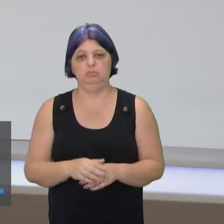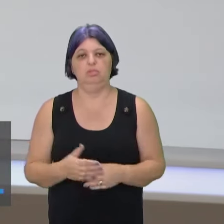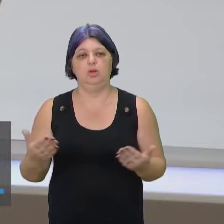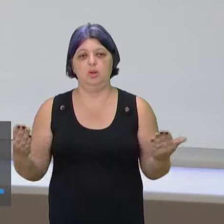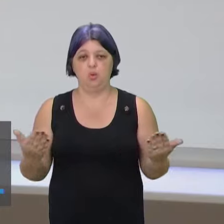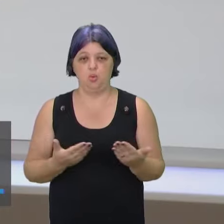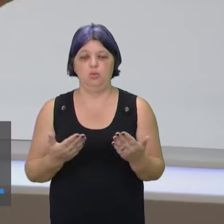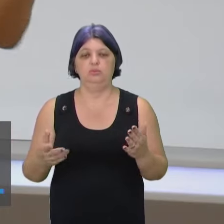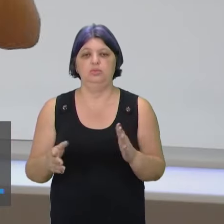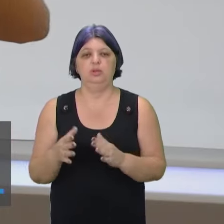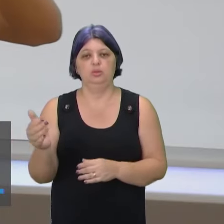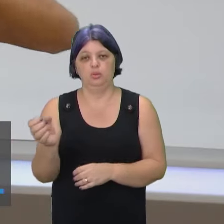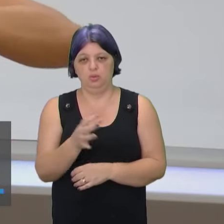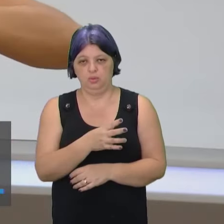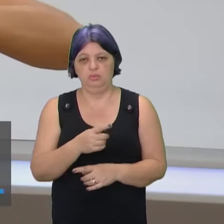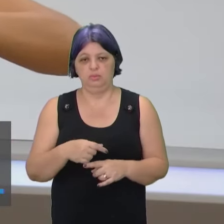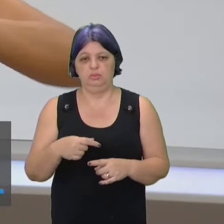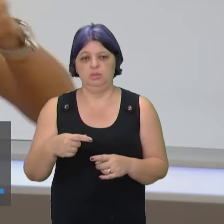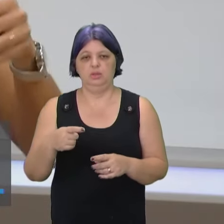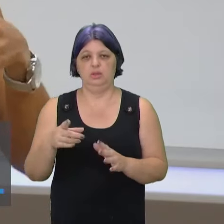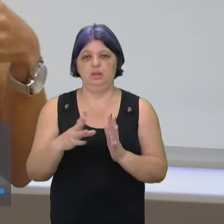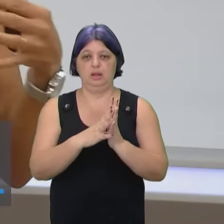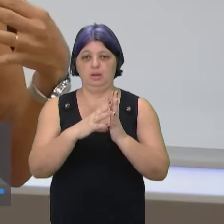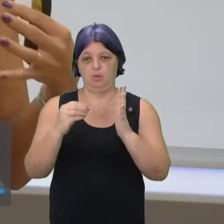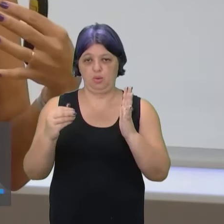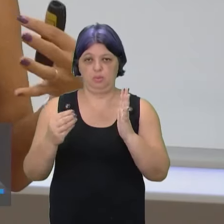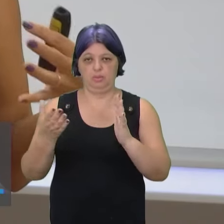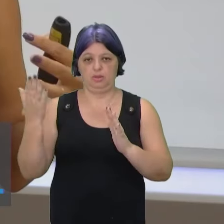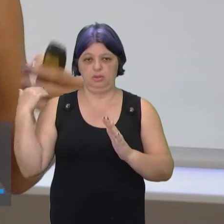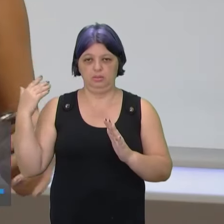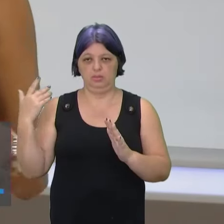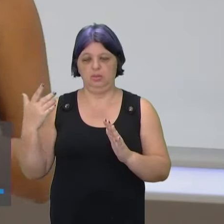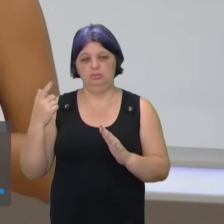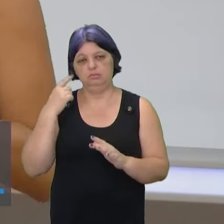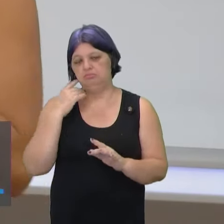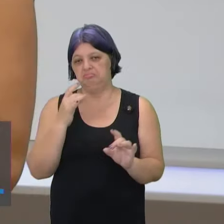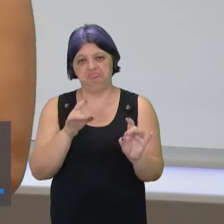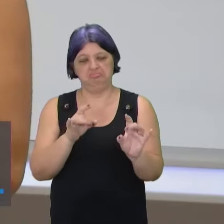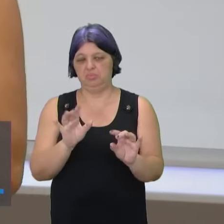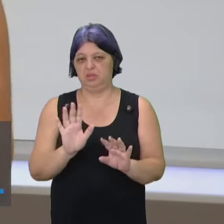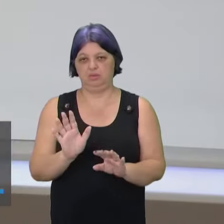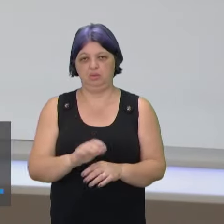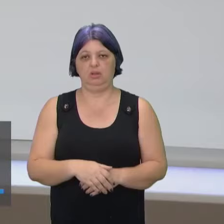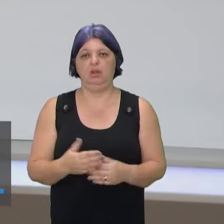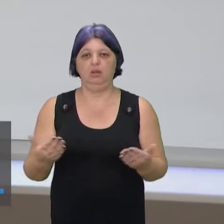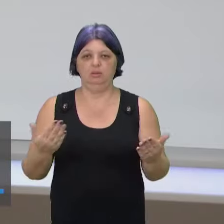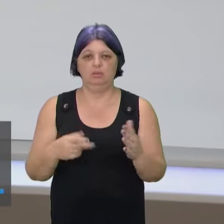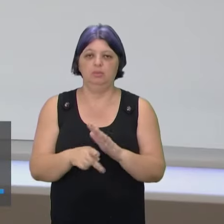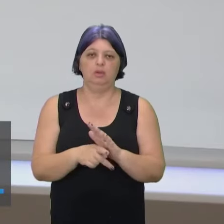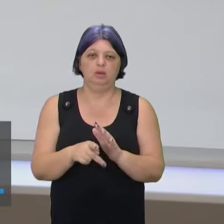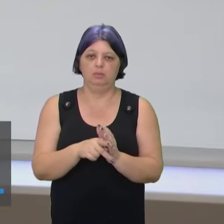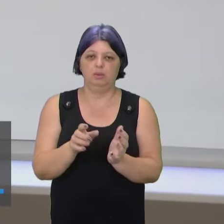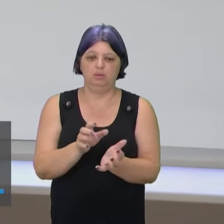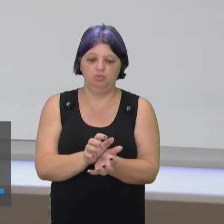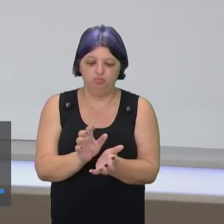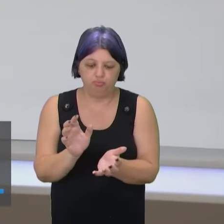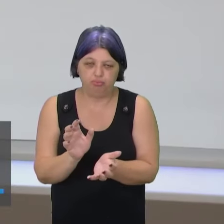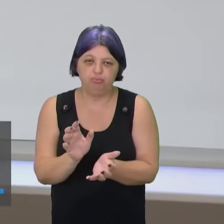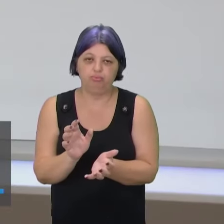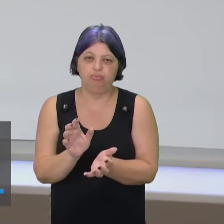Então, nessa réplica que eu fiz para vocês, não tem nada muito especial. Aqui nesse dragãozinho tinha alguns